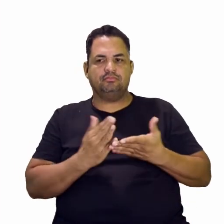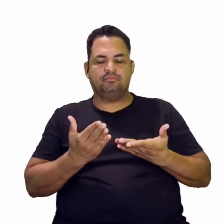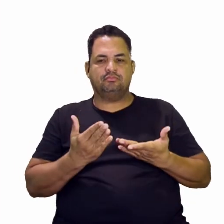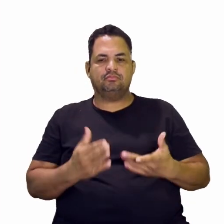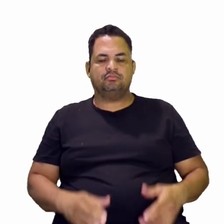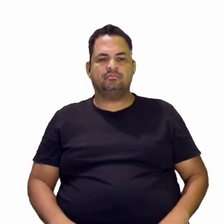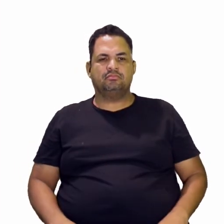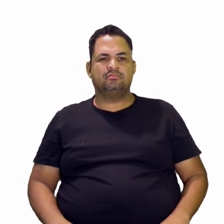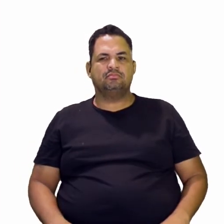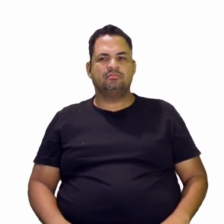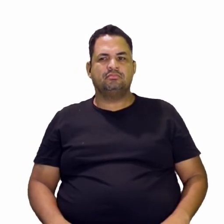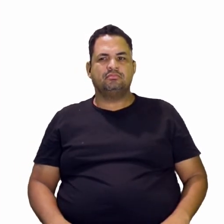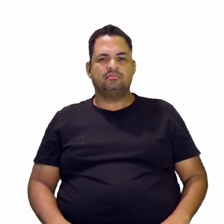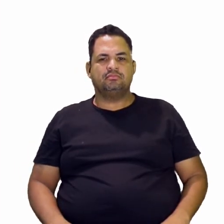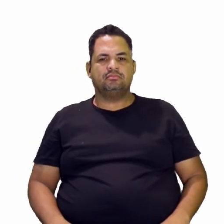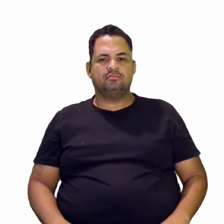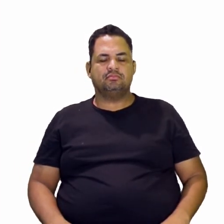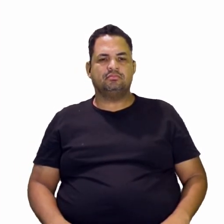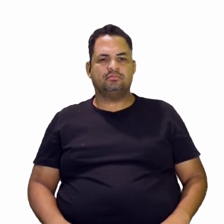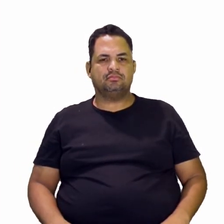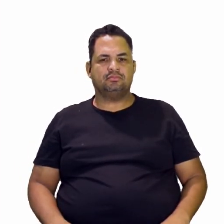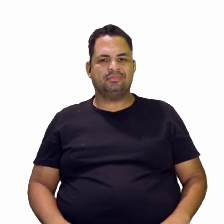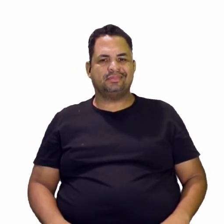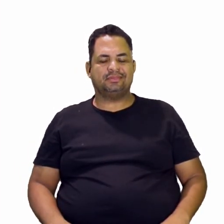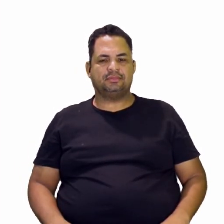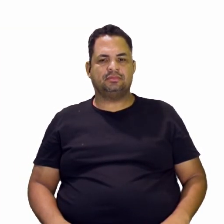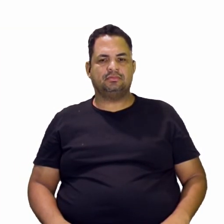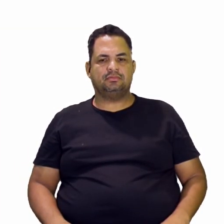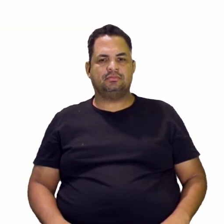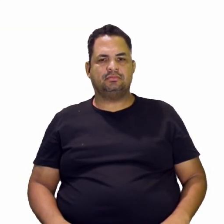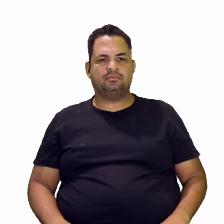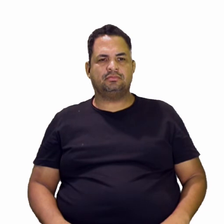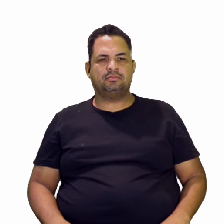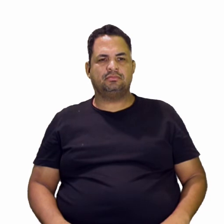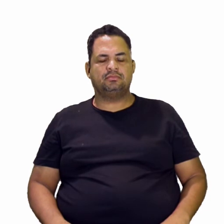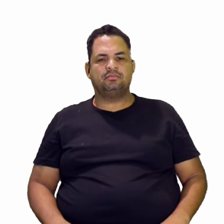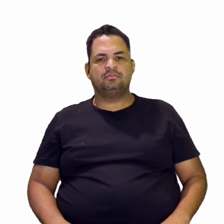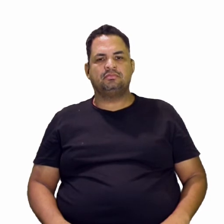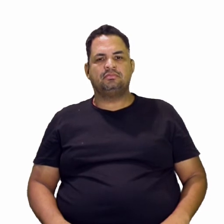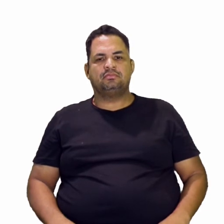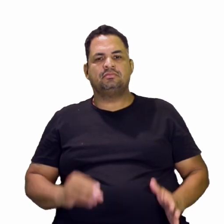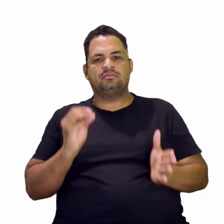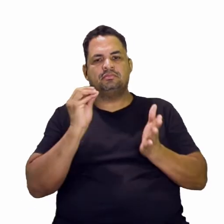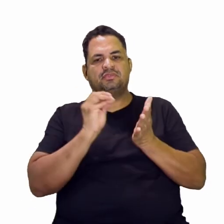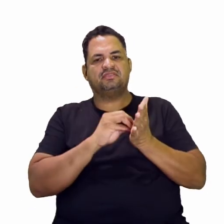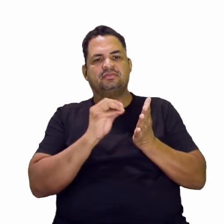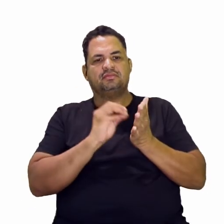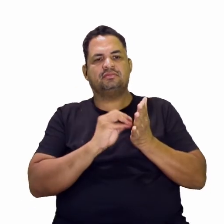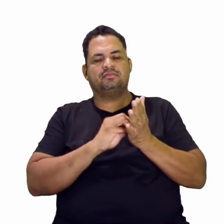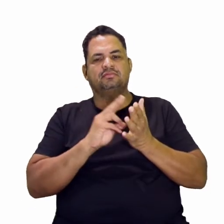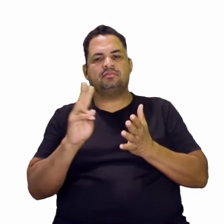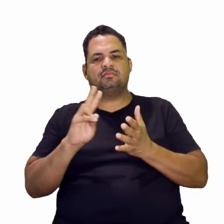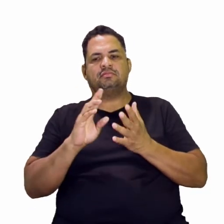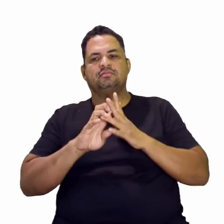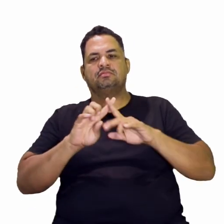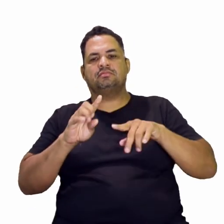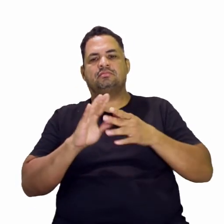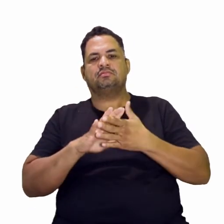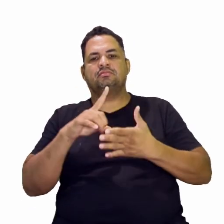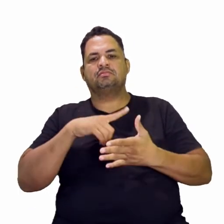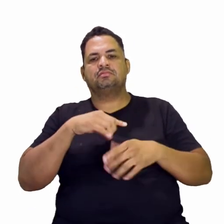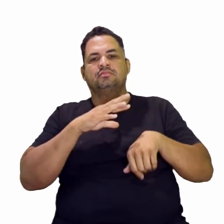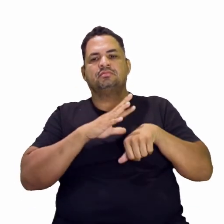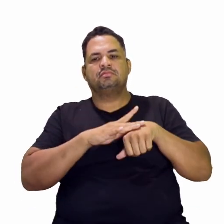não dá muita vantagem para elas, mas elas são importantes. Ó, a falta delas, porém, pode